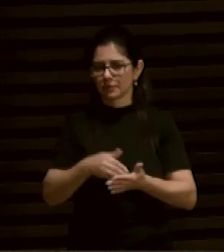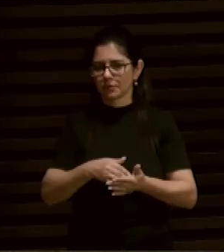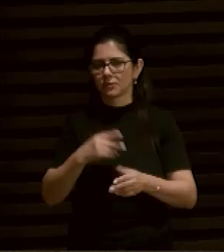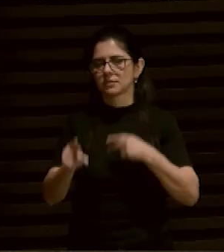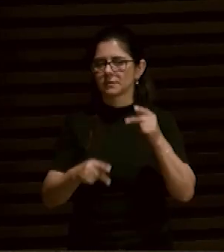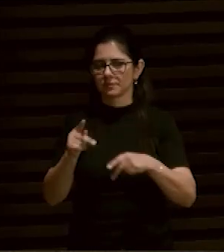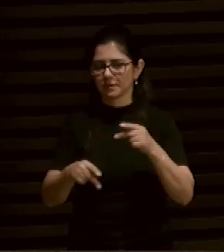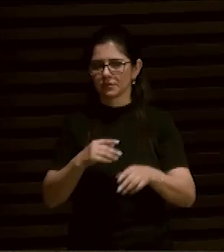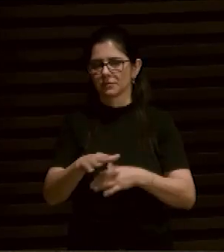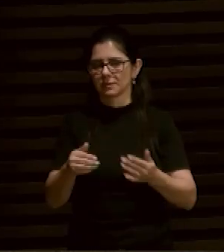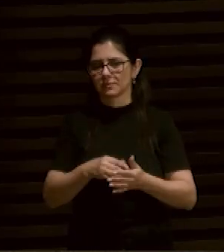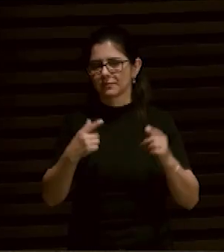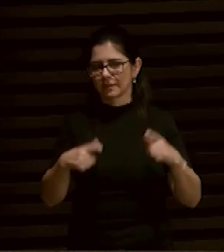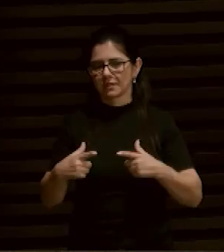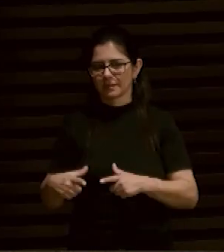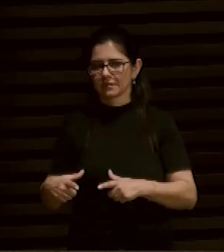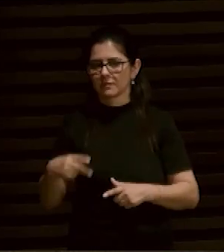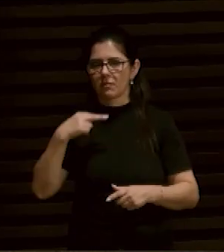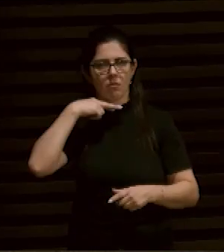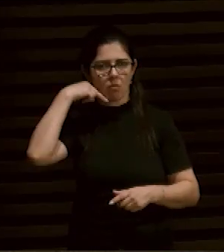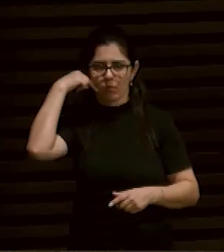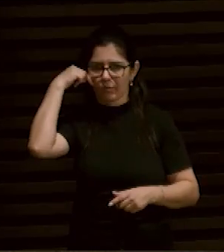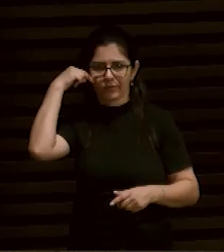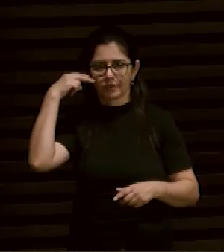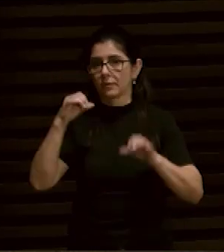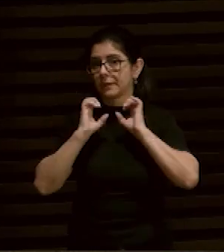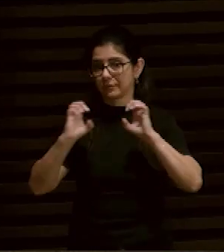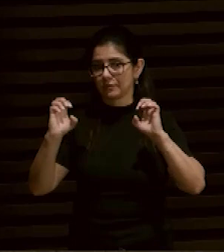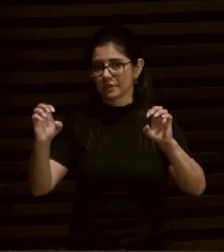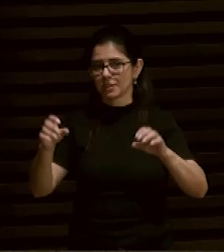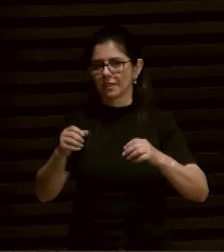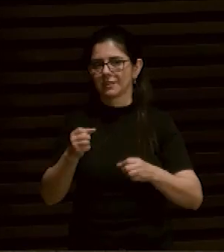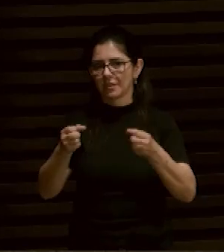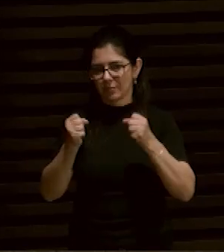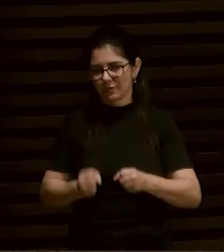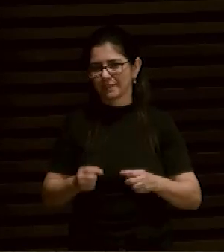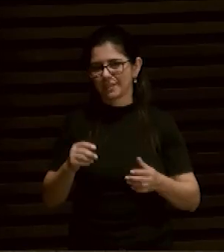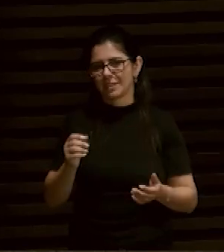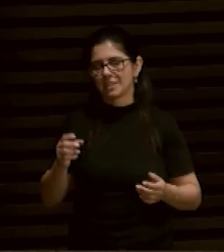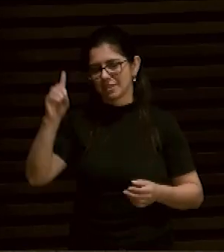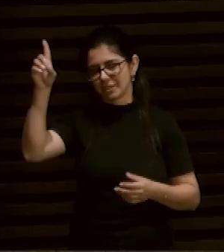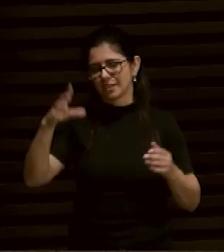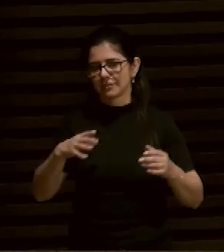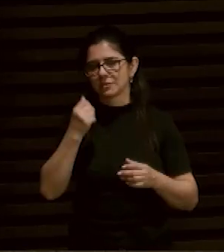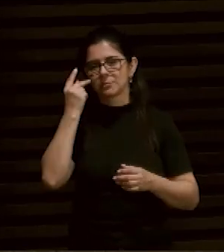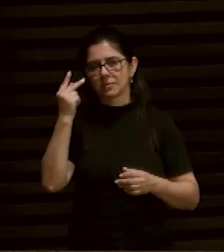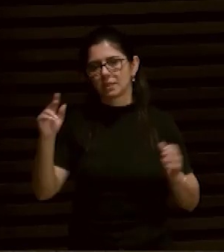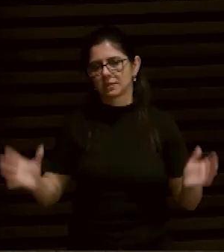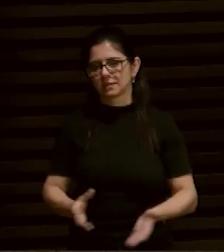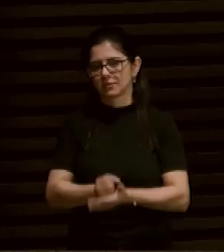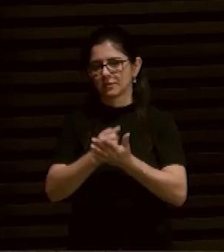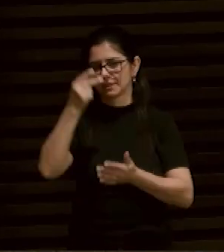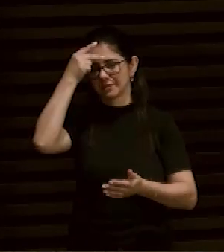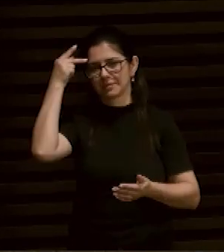se envergonhe do Evangelho. Ele ainda é poder de Deus para a salvação de todo aquele que nele crê.